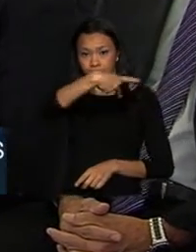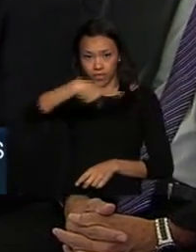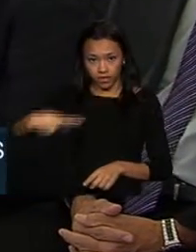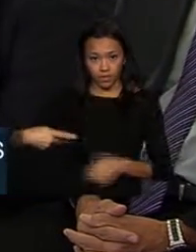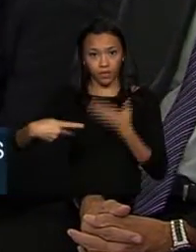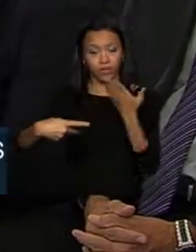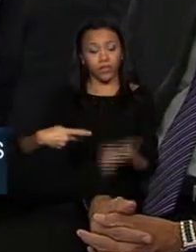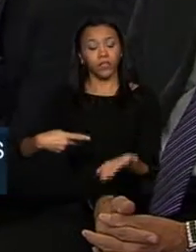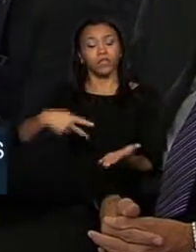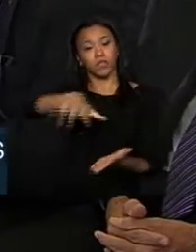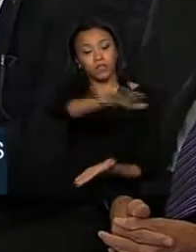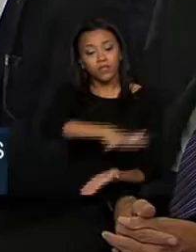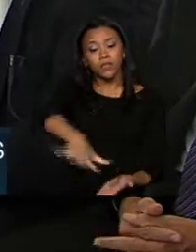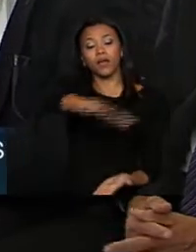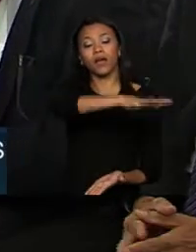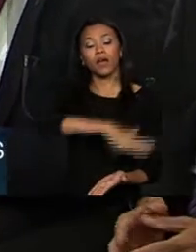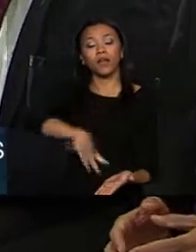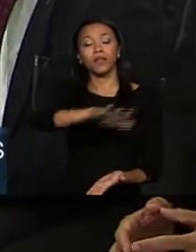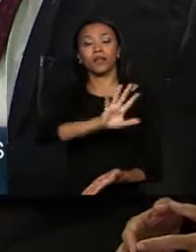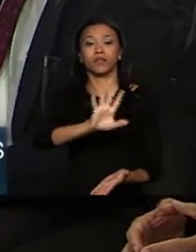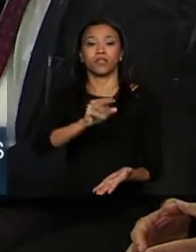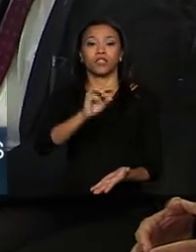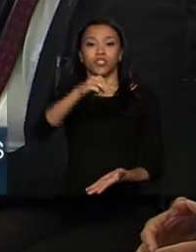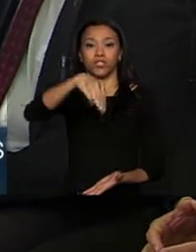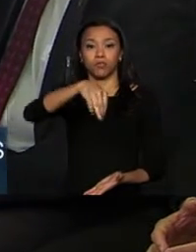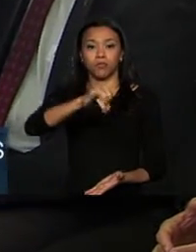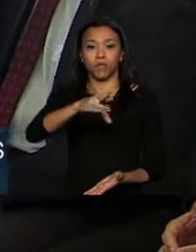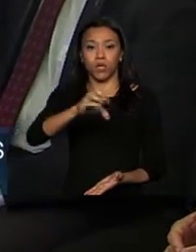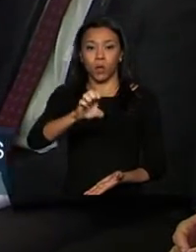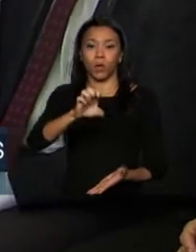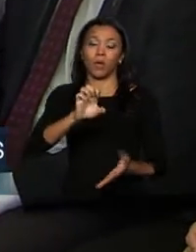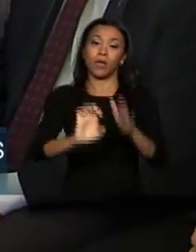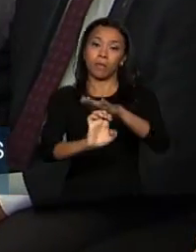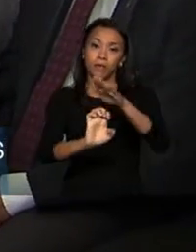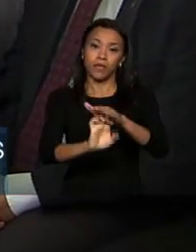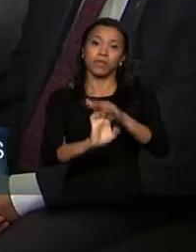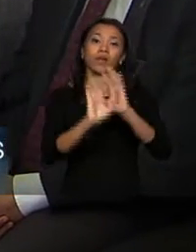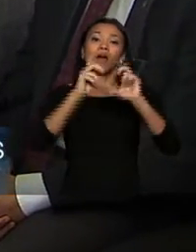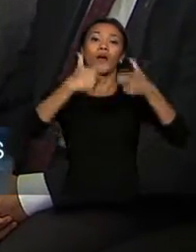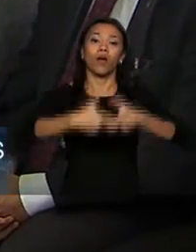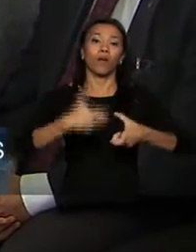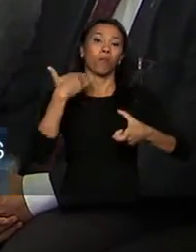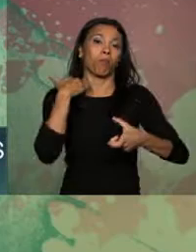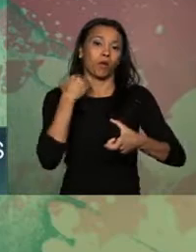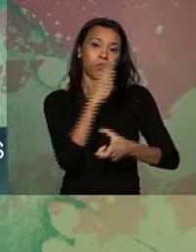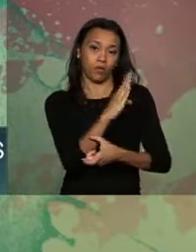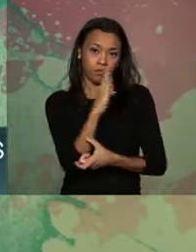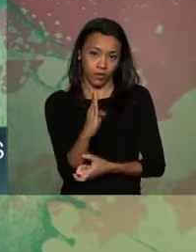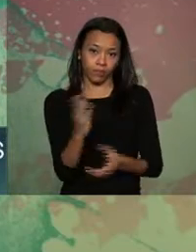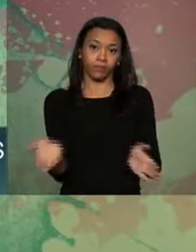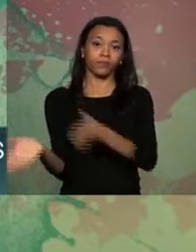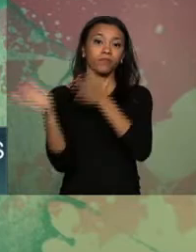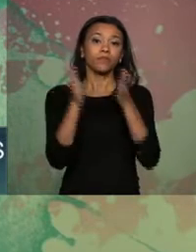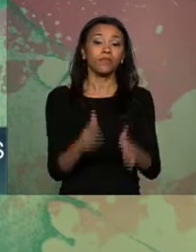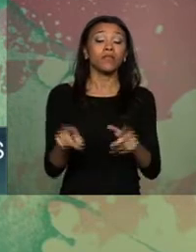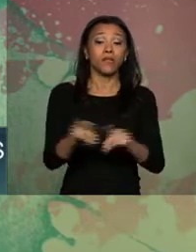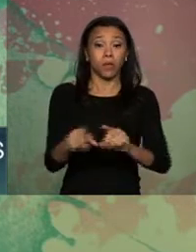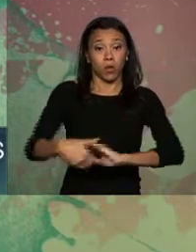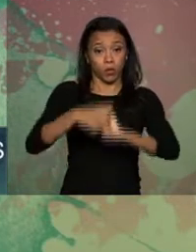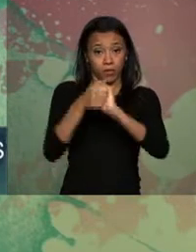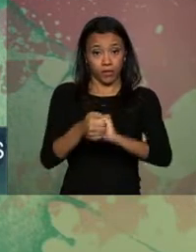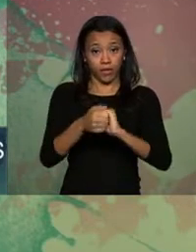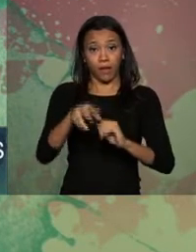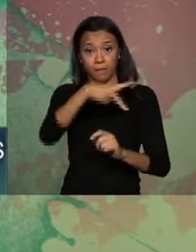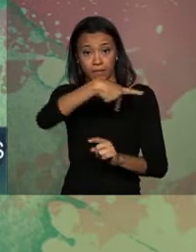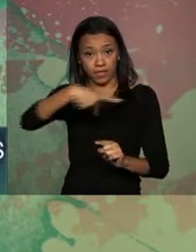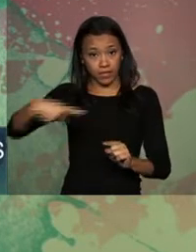e pequenas empresas do Banco do Brasil. Cumprimentar a presidente do Instituto Nacional